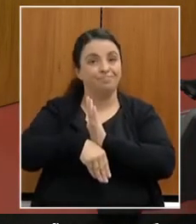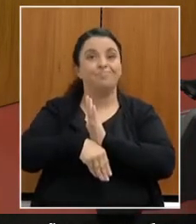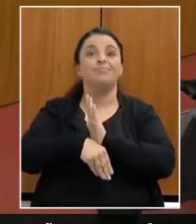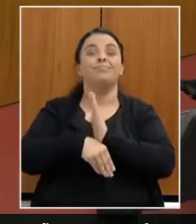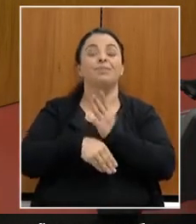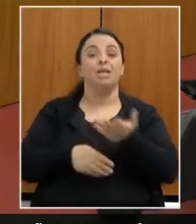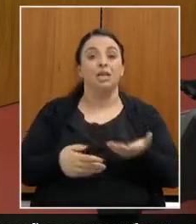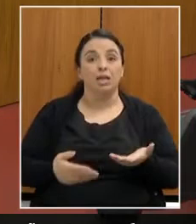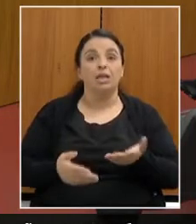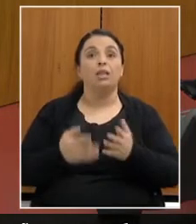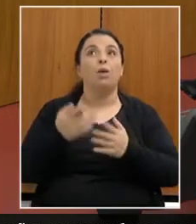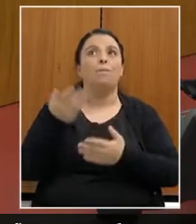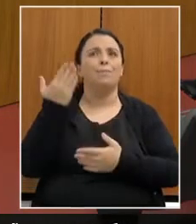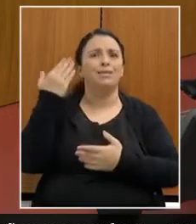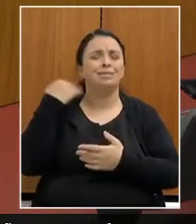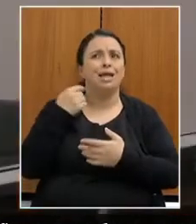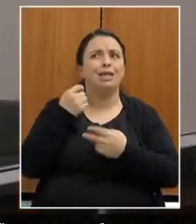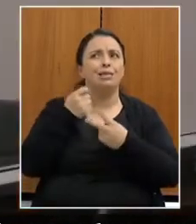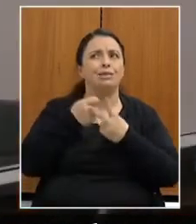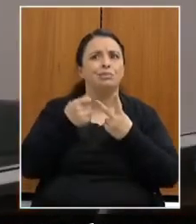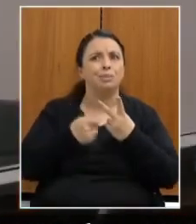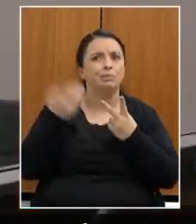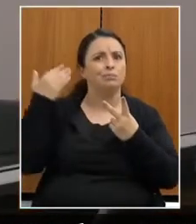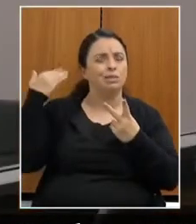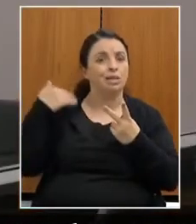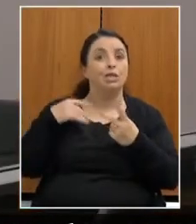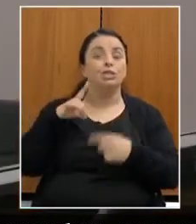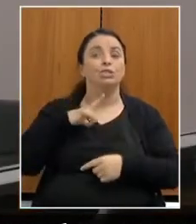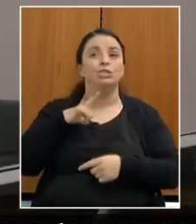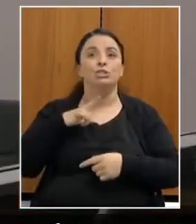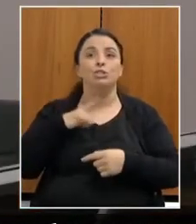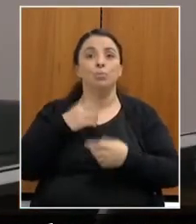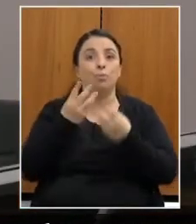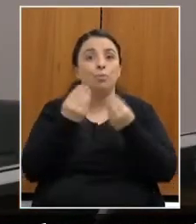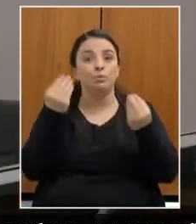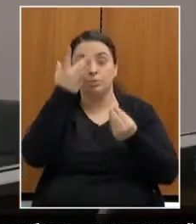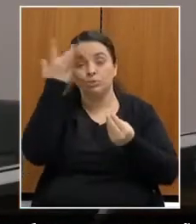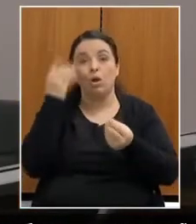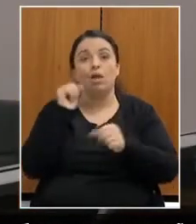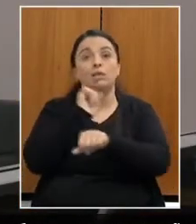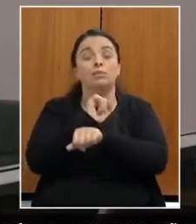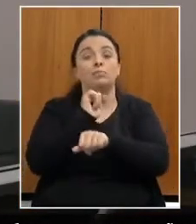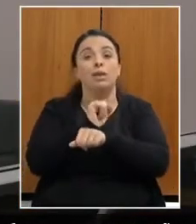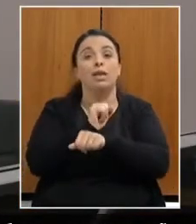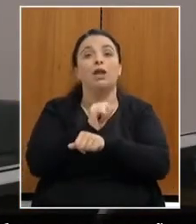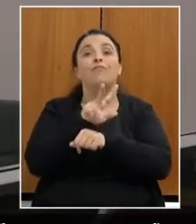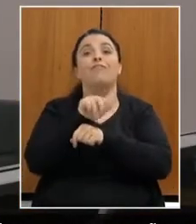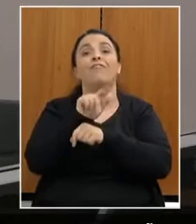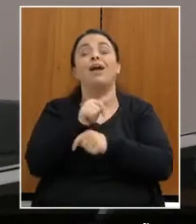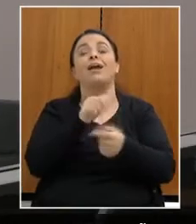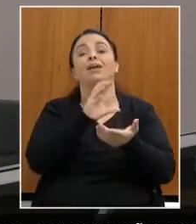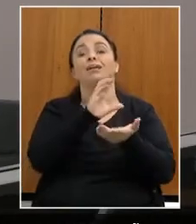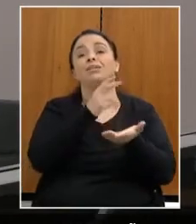três meses, nós tínhamos mais de 800 pacientes aguardando o CTI. Isso mostra a eficácia da vacina. Pode passar.